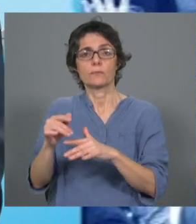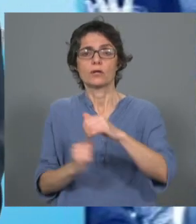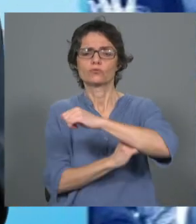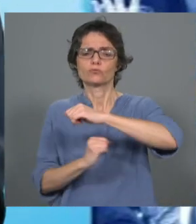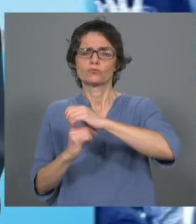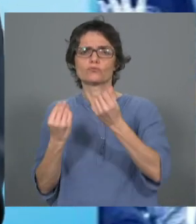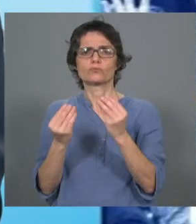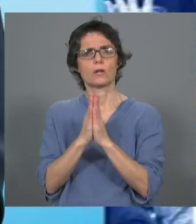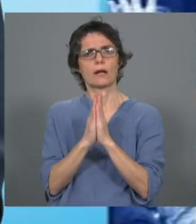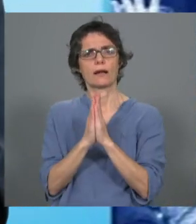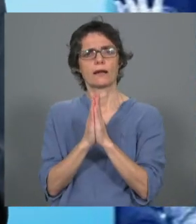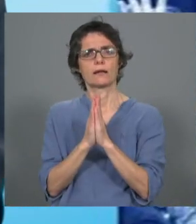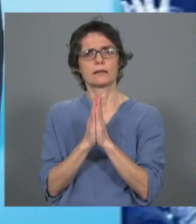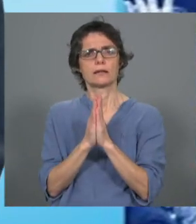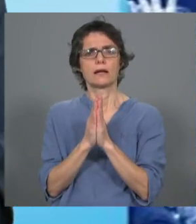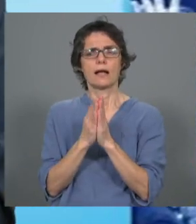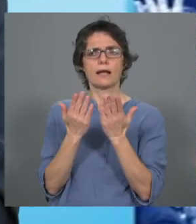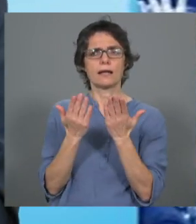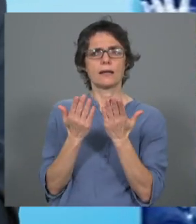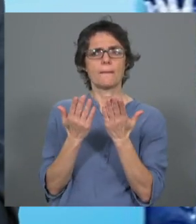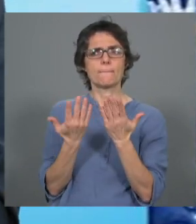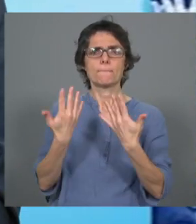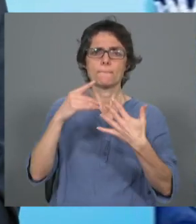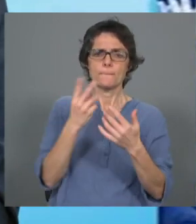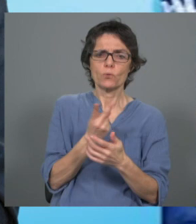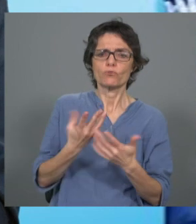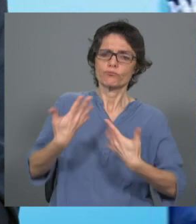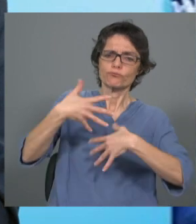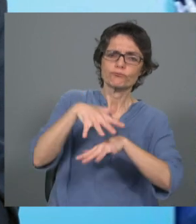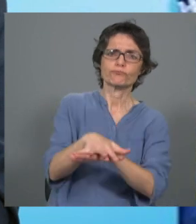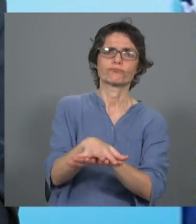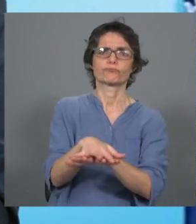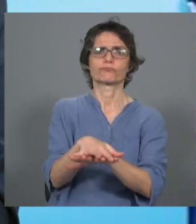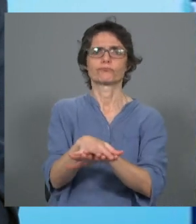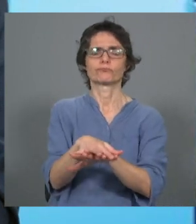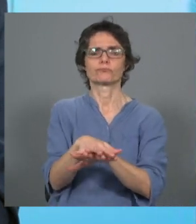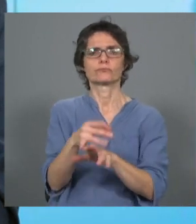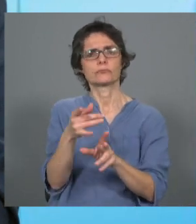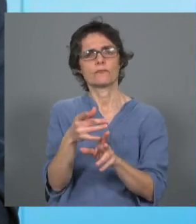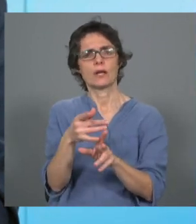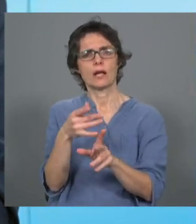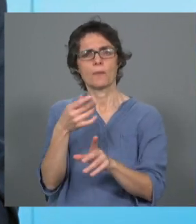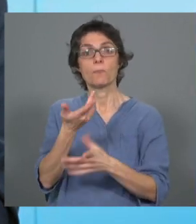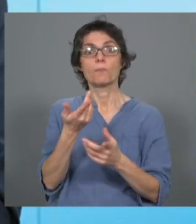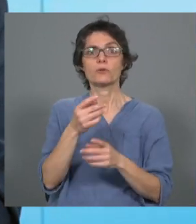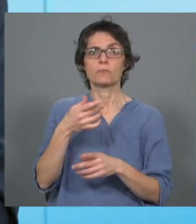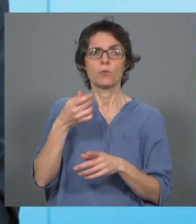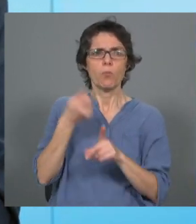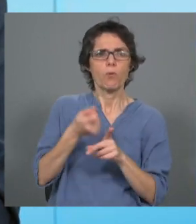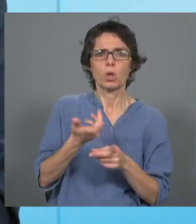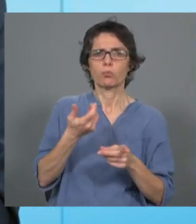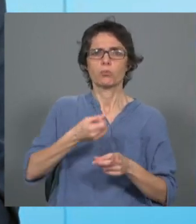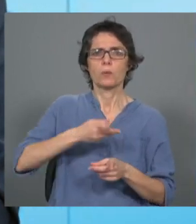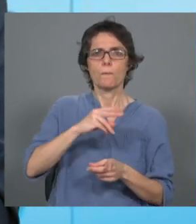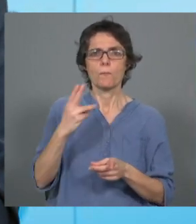com feitios diferentes e quase opostos, mas que se complementam, e a grande tenacidade de Paulo que faz com que esta